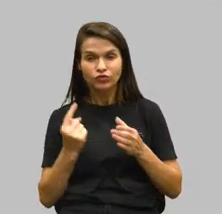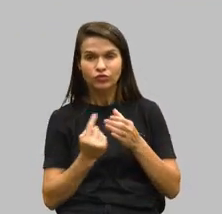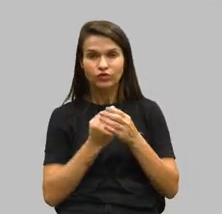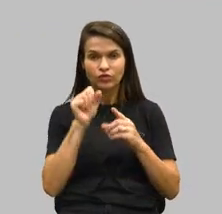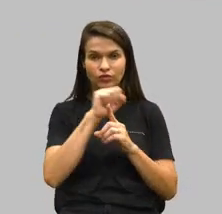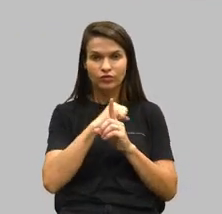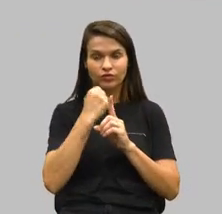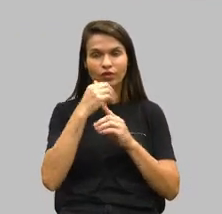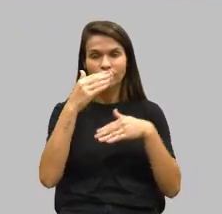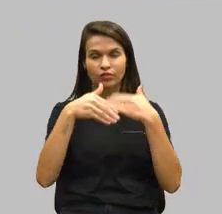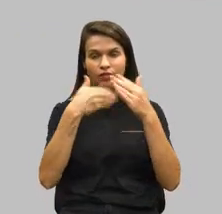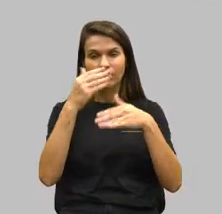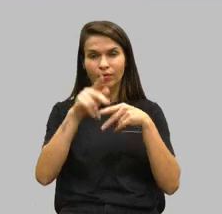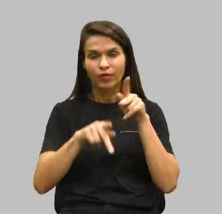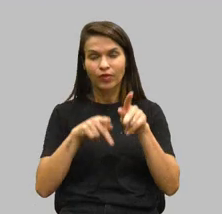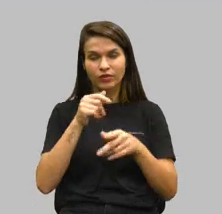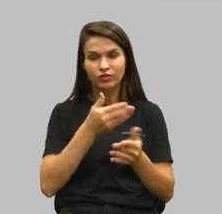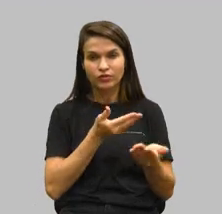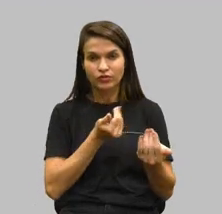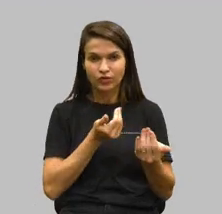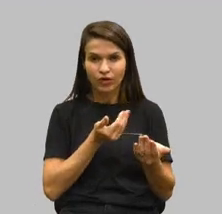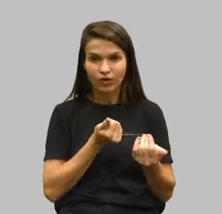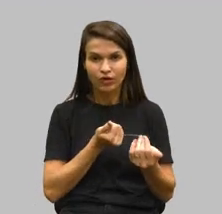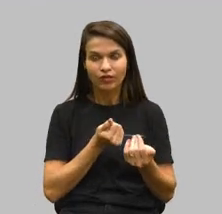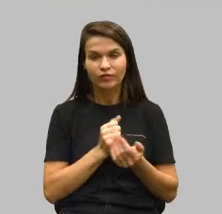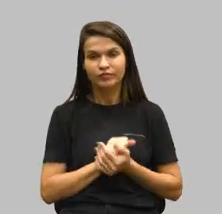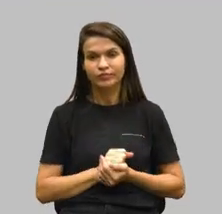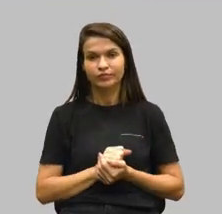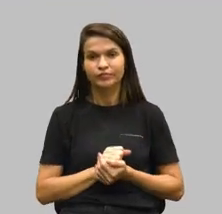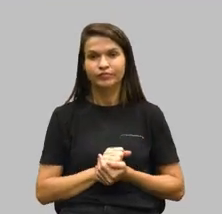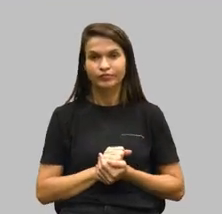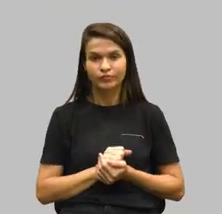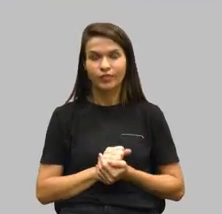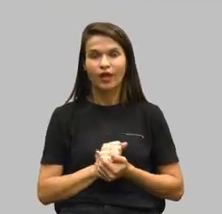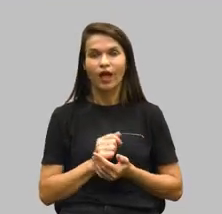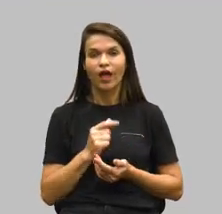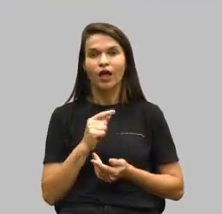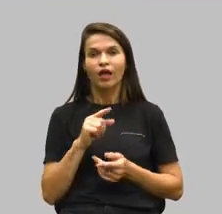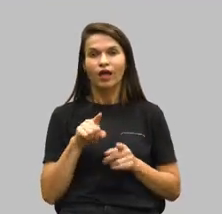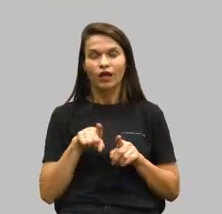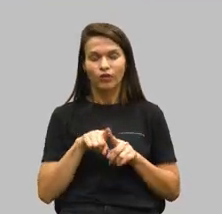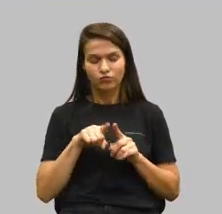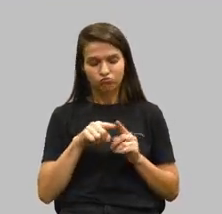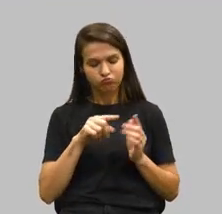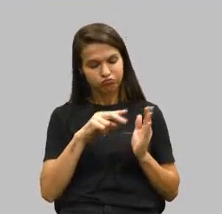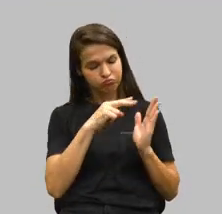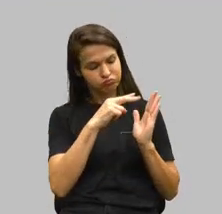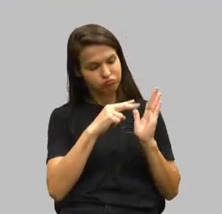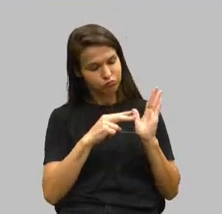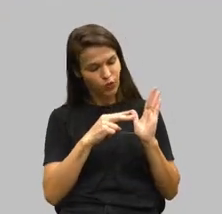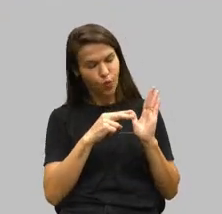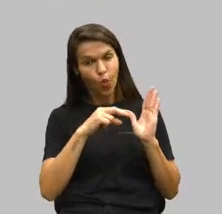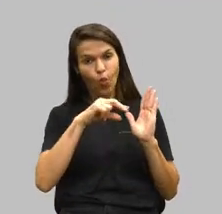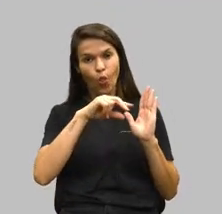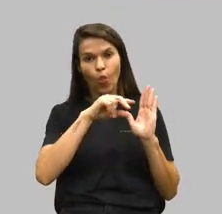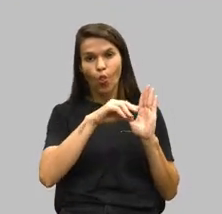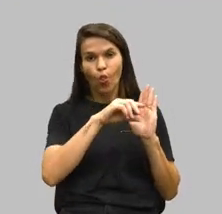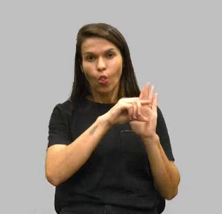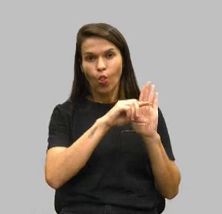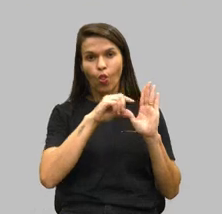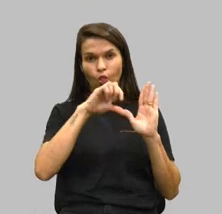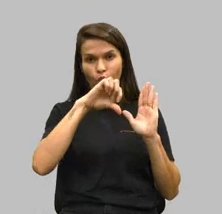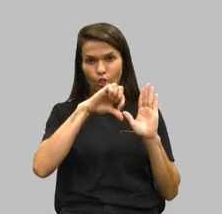produtiva da população jovem e aqui eu tô ainda no nono